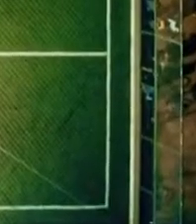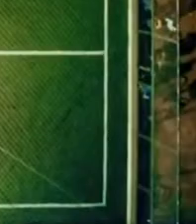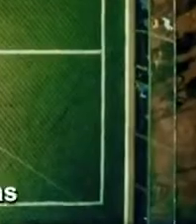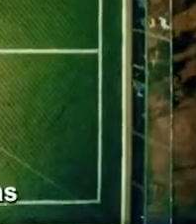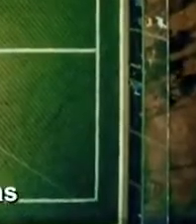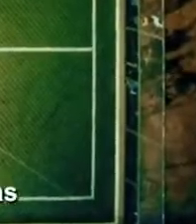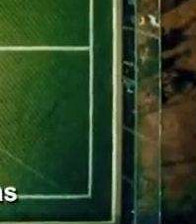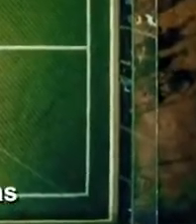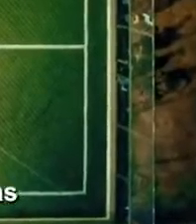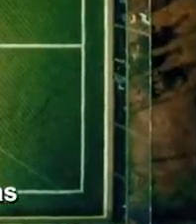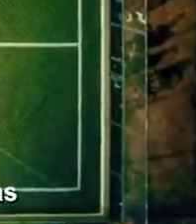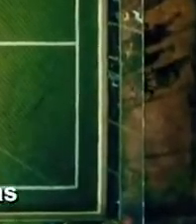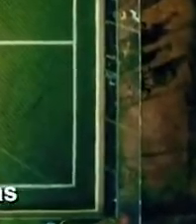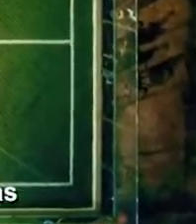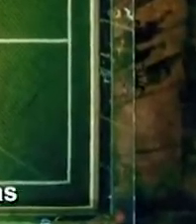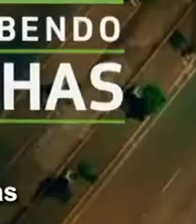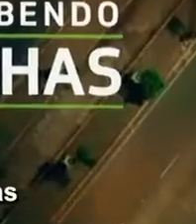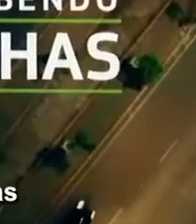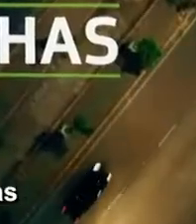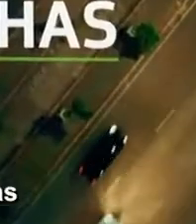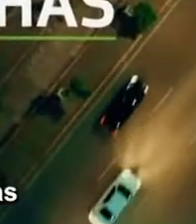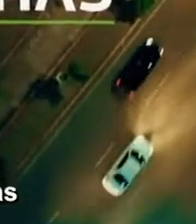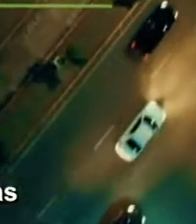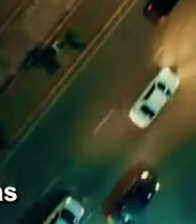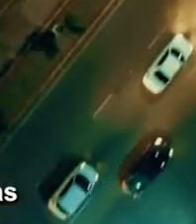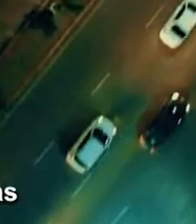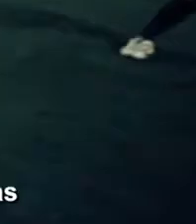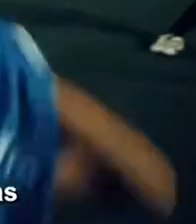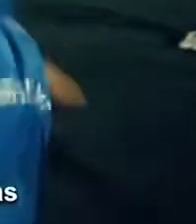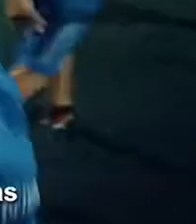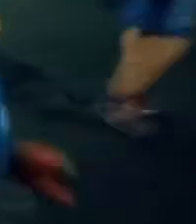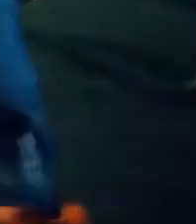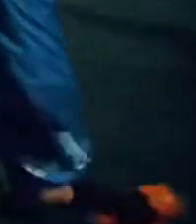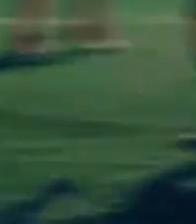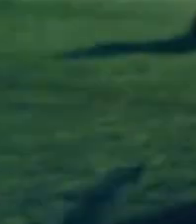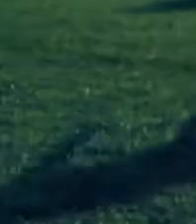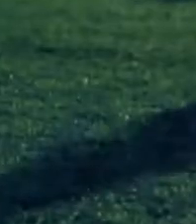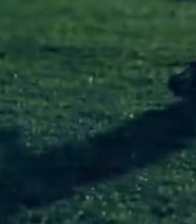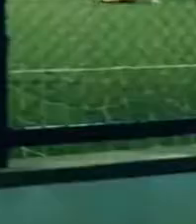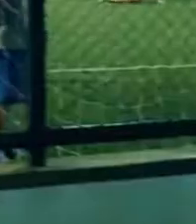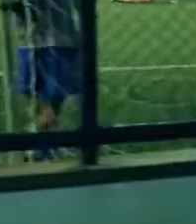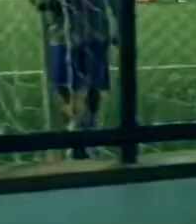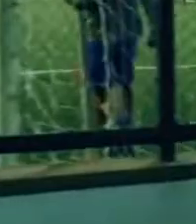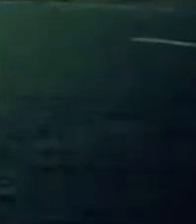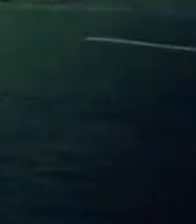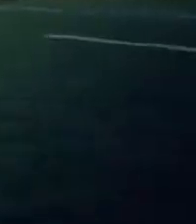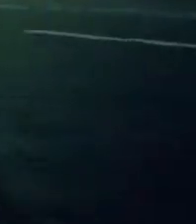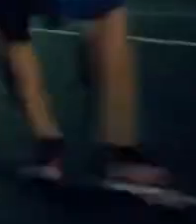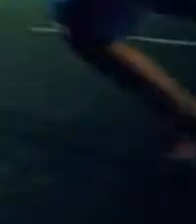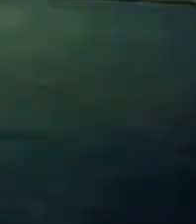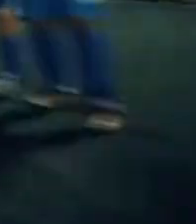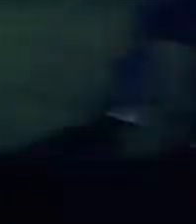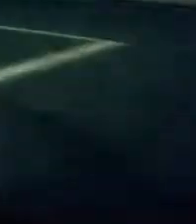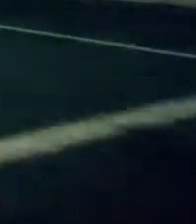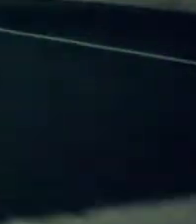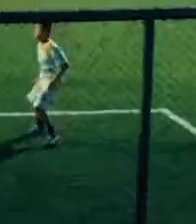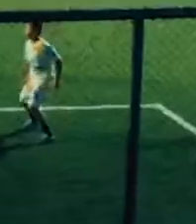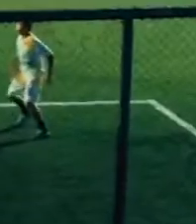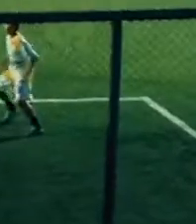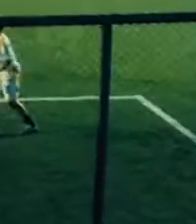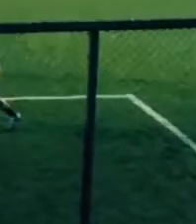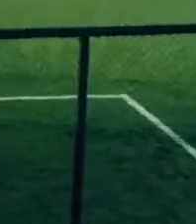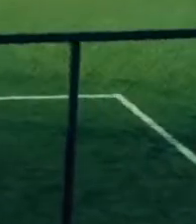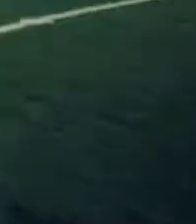gosto muito. Todos os municípios cearenses estão recebendo suas areninhas através do maior programa de esportes da história do